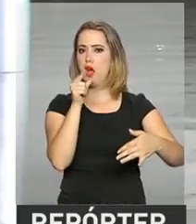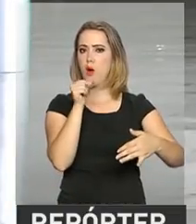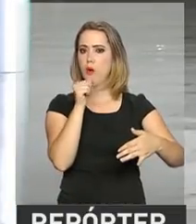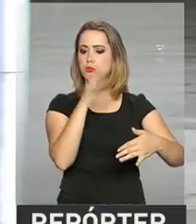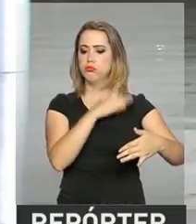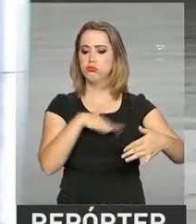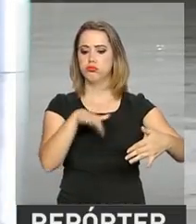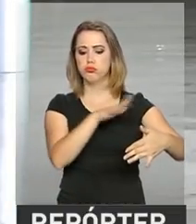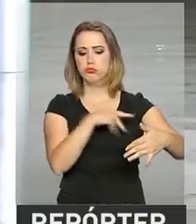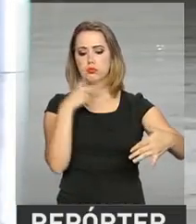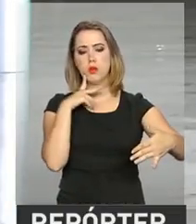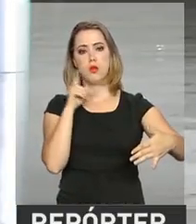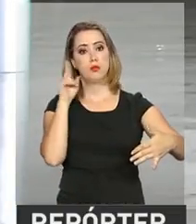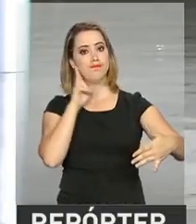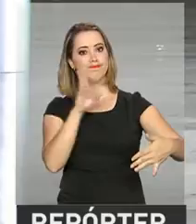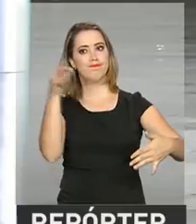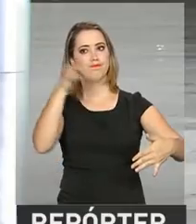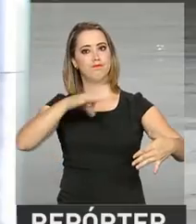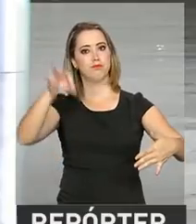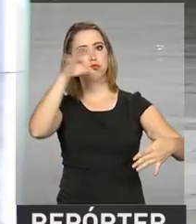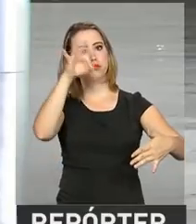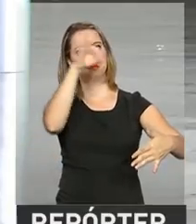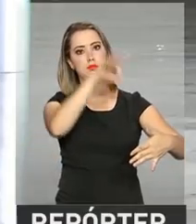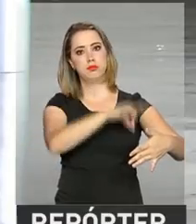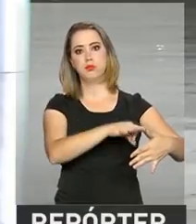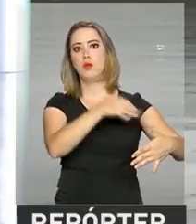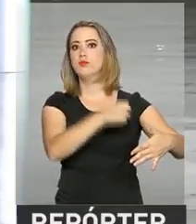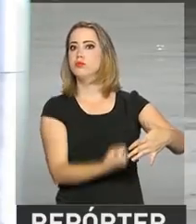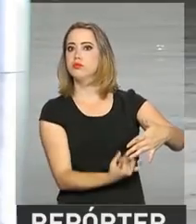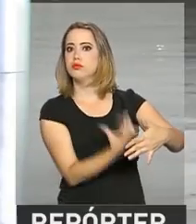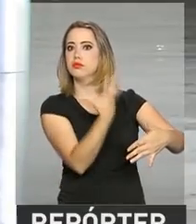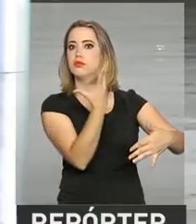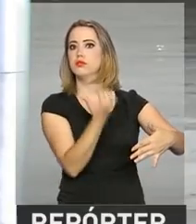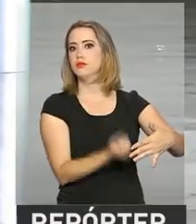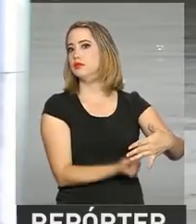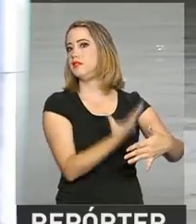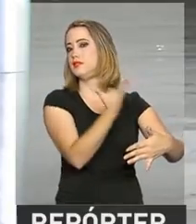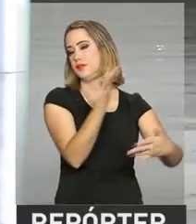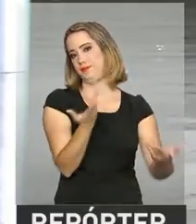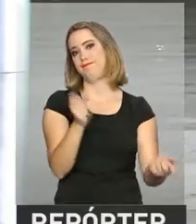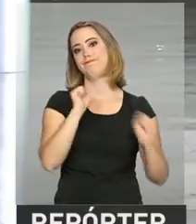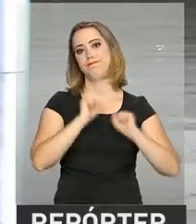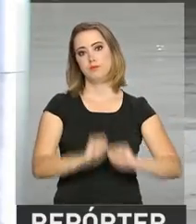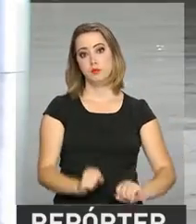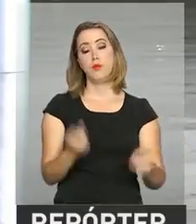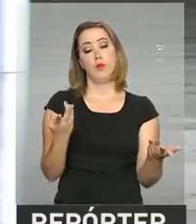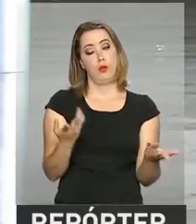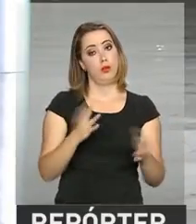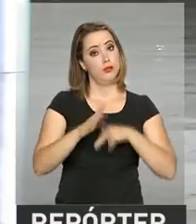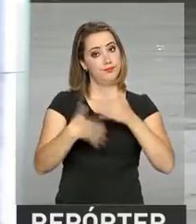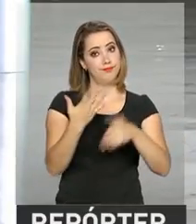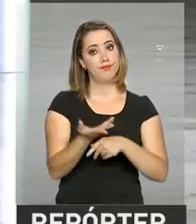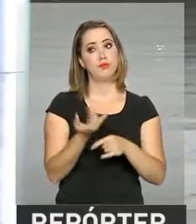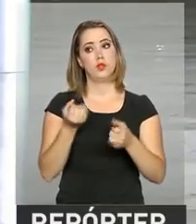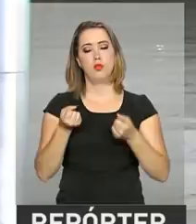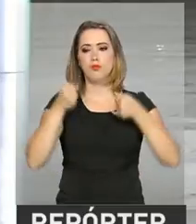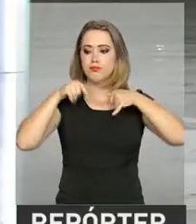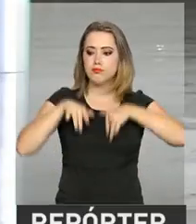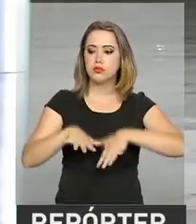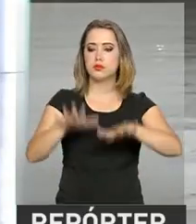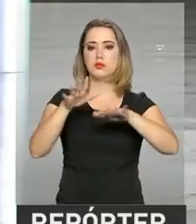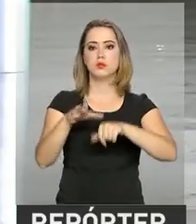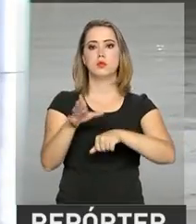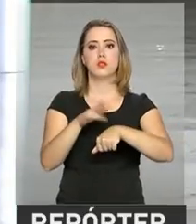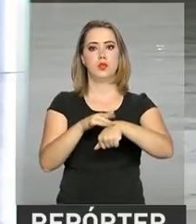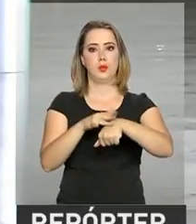atrai o mosquito aedes aegypti e no local onde ele pode proliferar e daí transmitir a dengue para